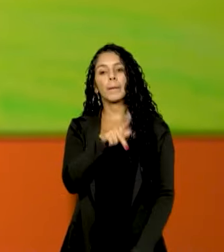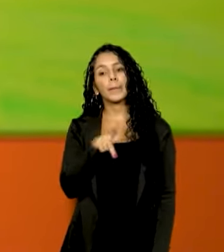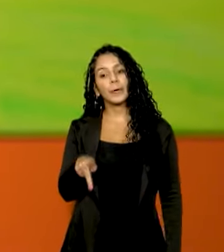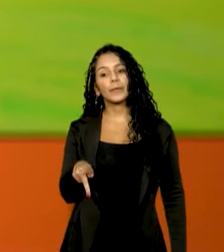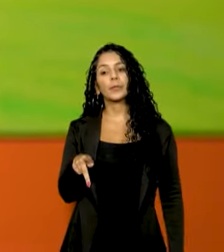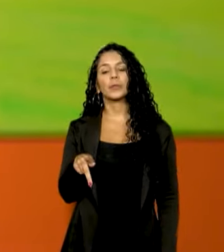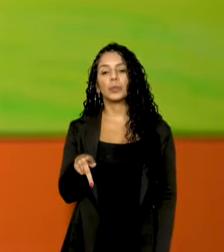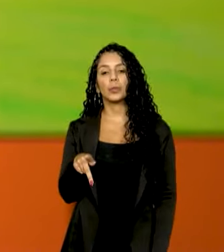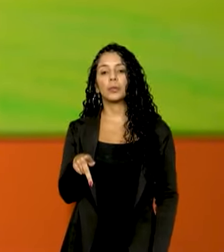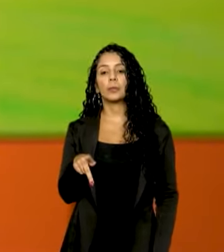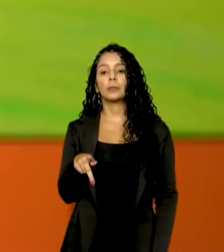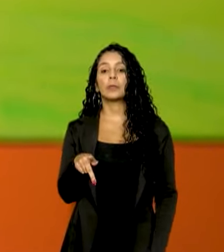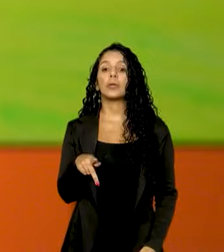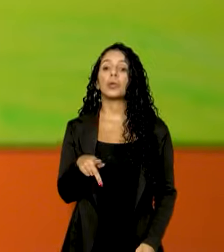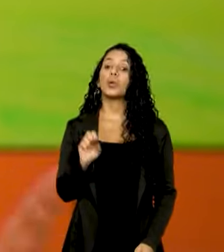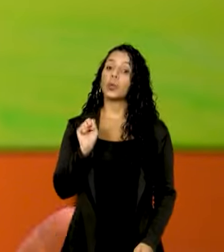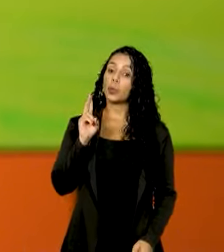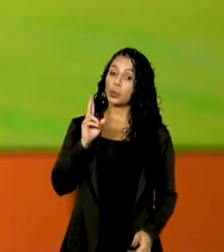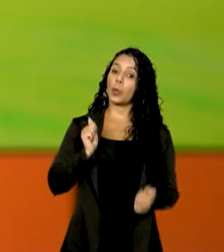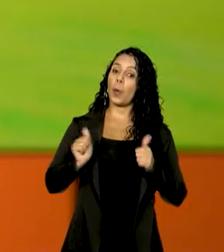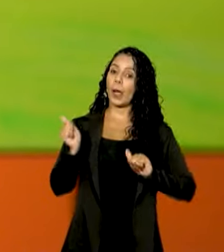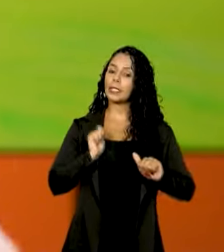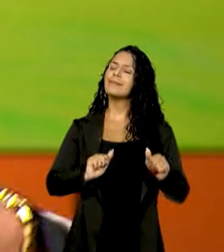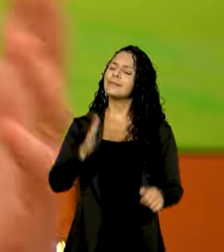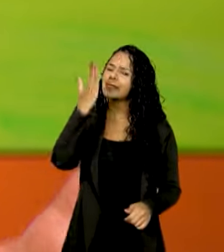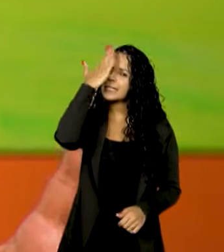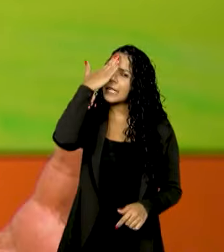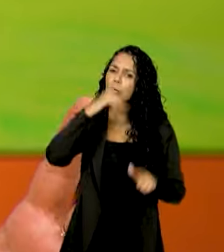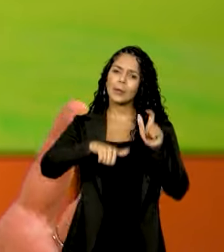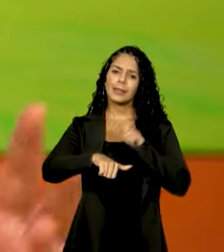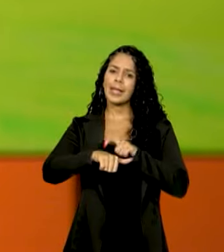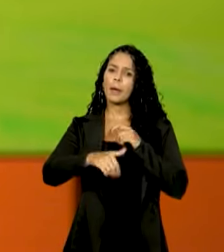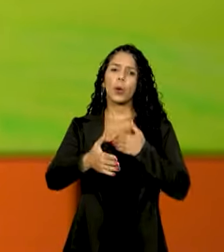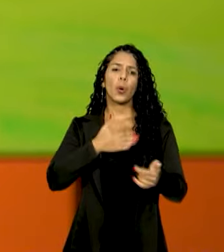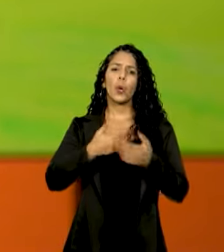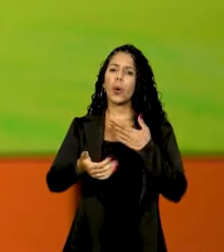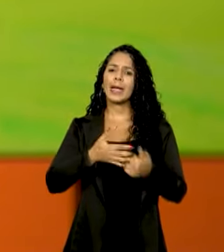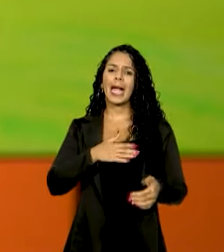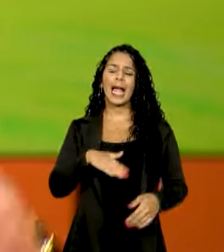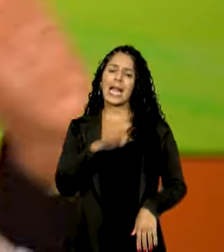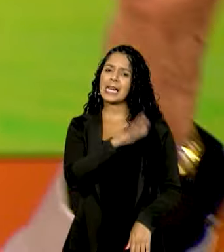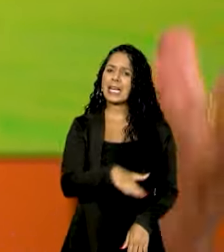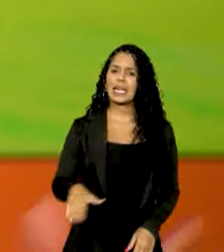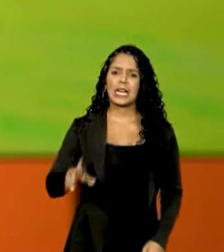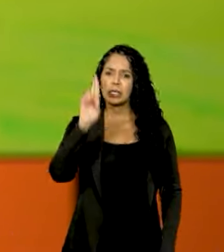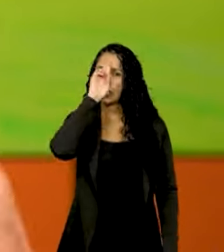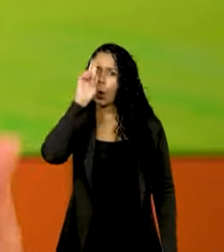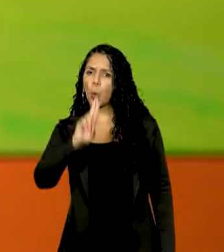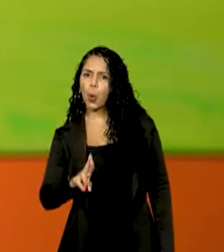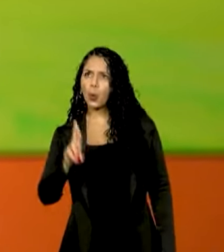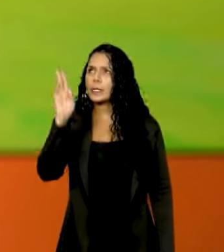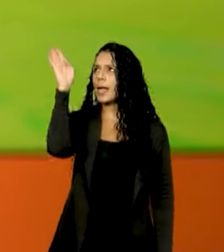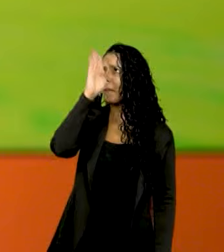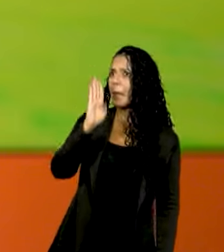eu, como artista, eu sei o tempo também que qualquer criança da Rússia, do